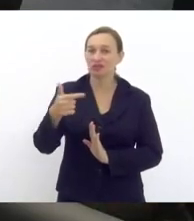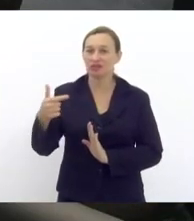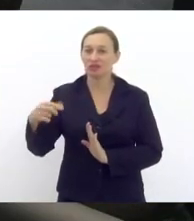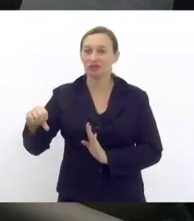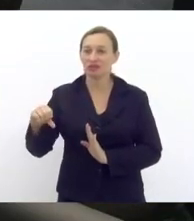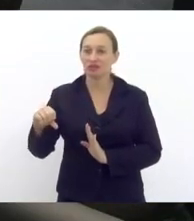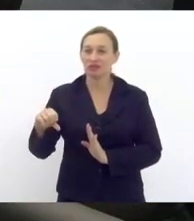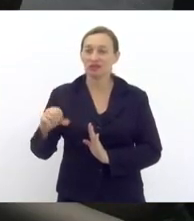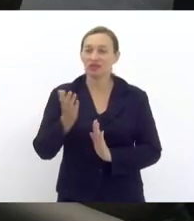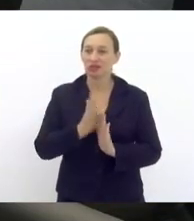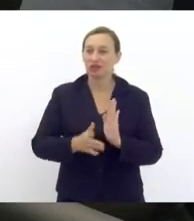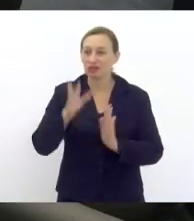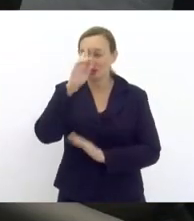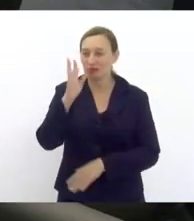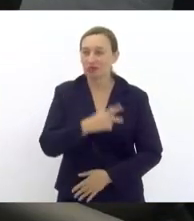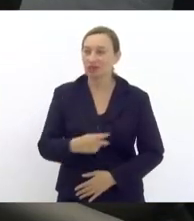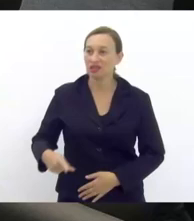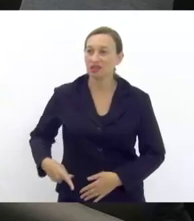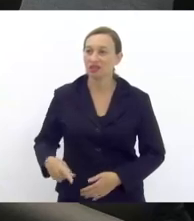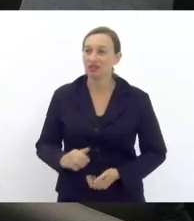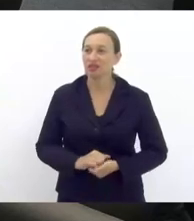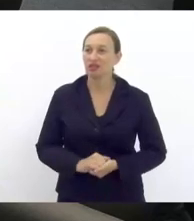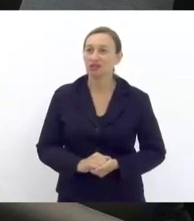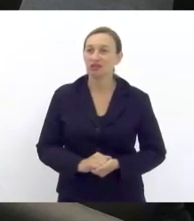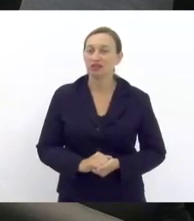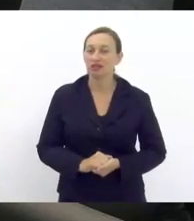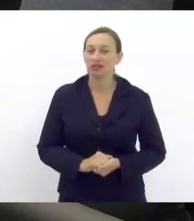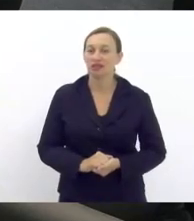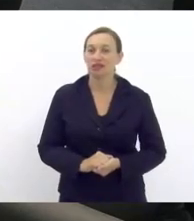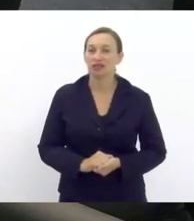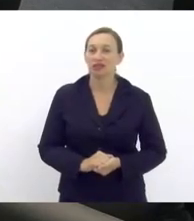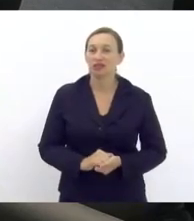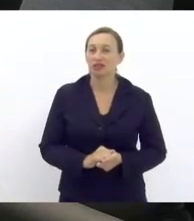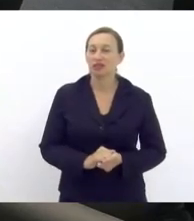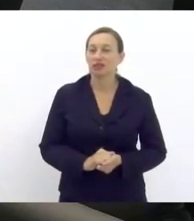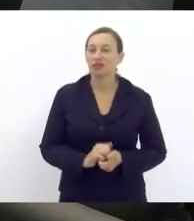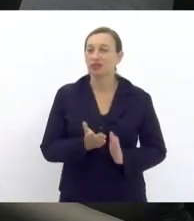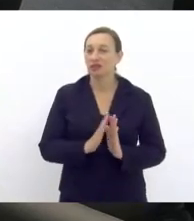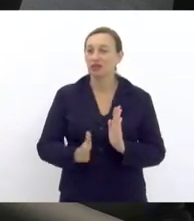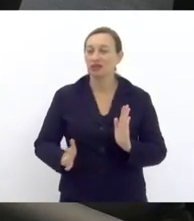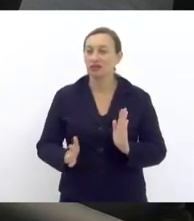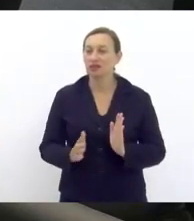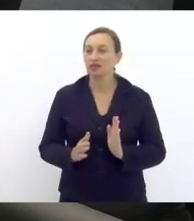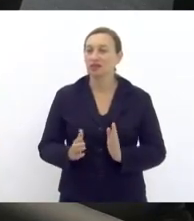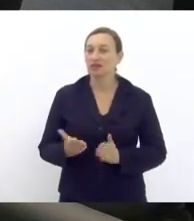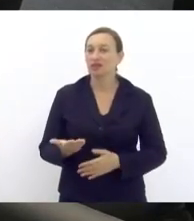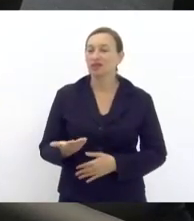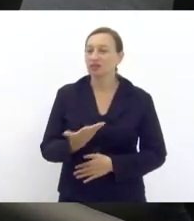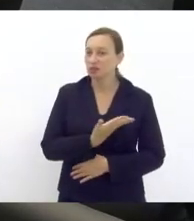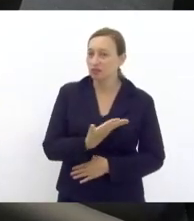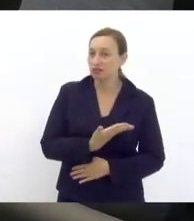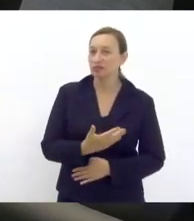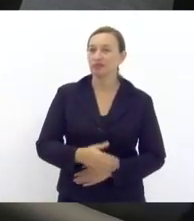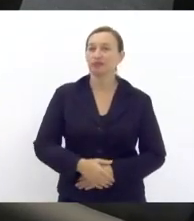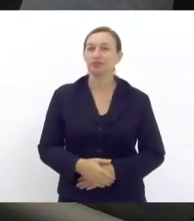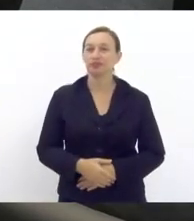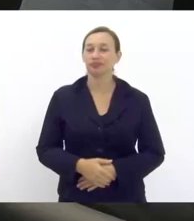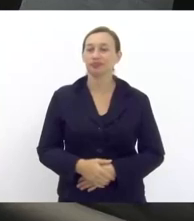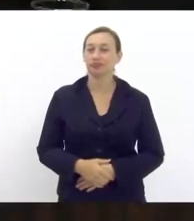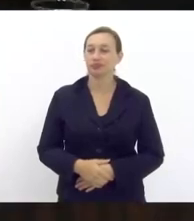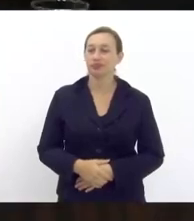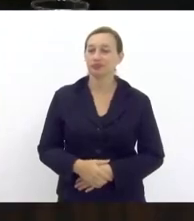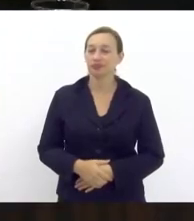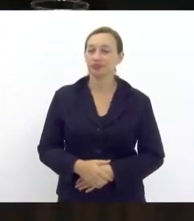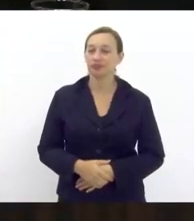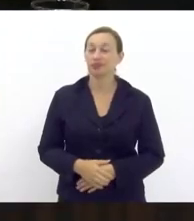6498/2020. Questão de ordem, presidente. Uma questão de ordem, meu amigo. Alô? Oi. Pode falar,